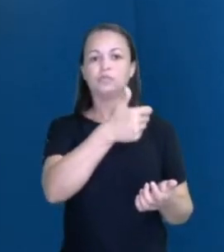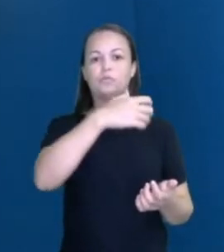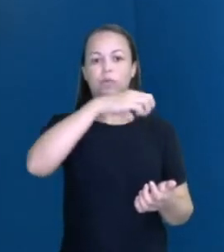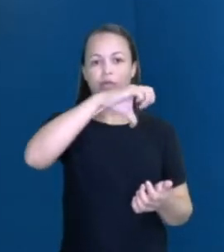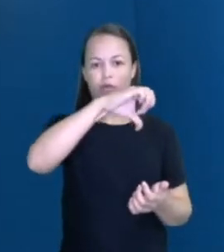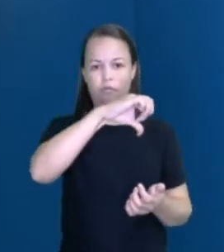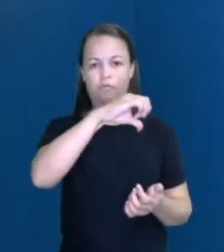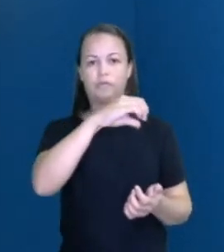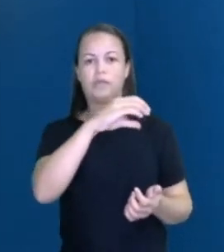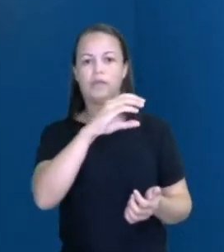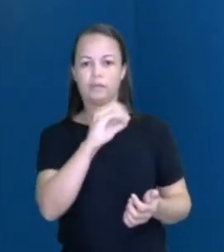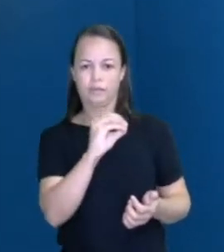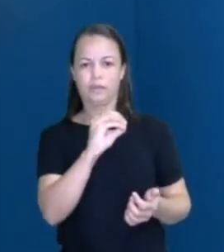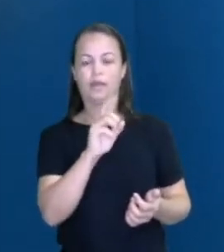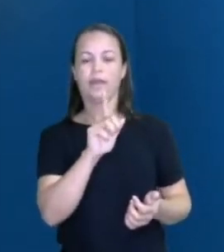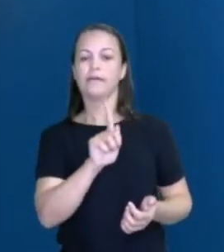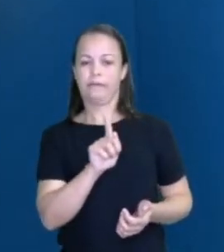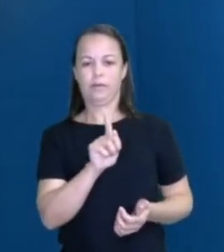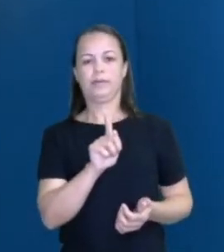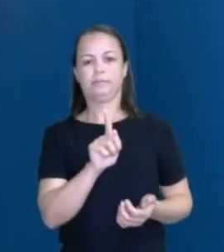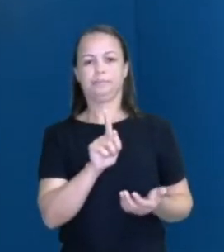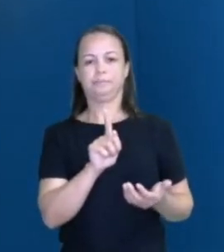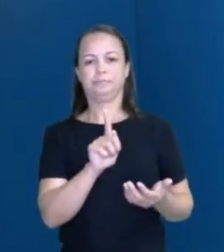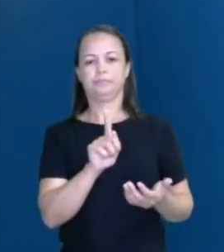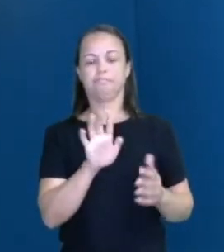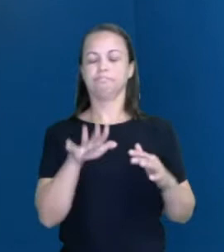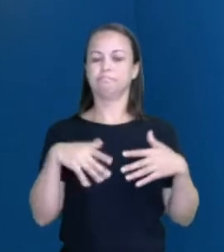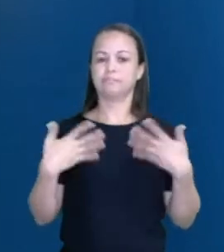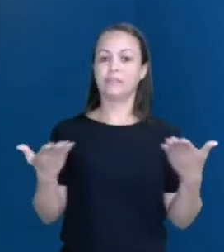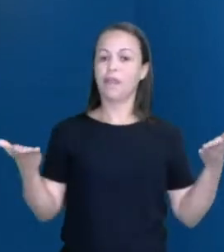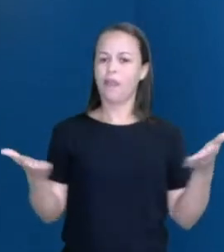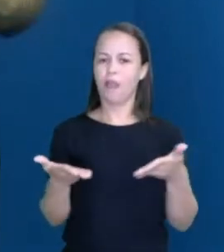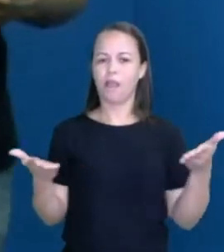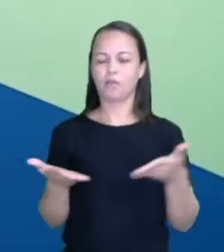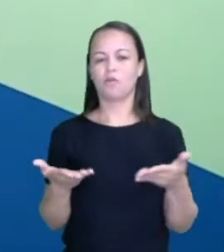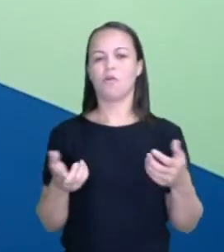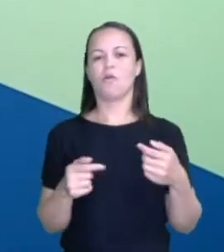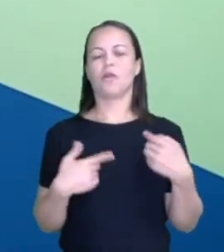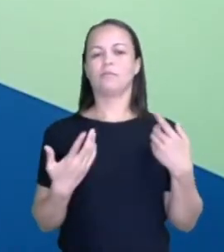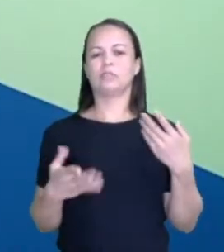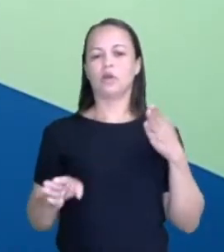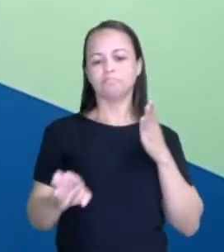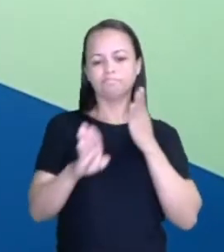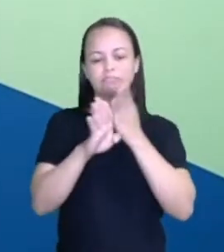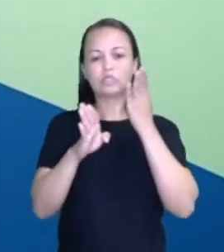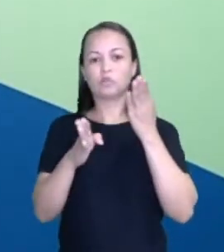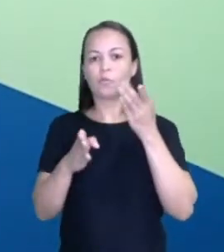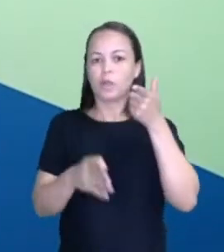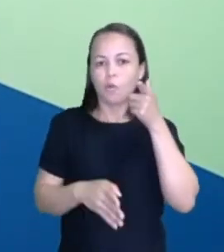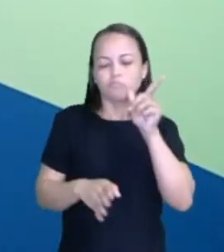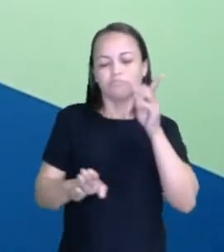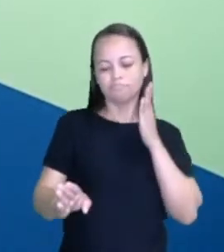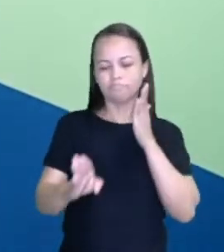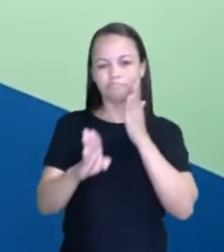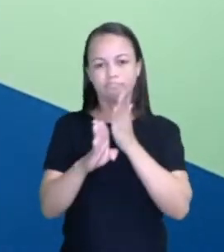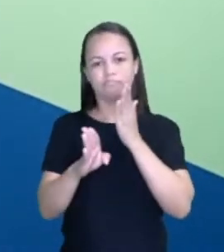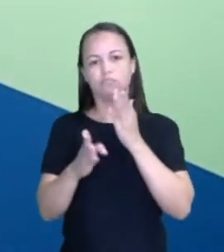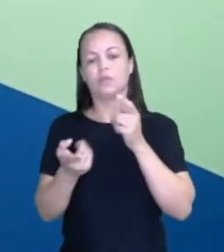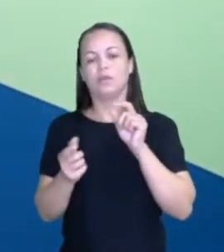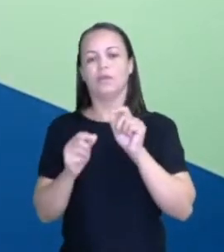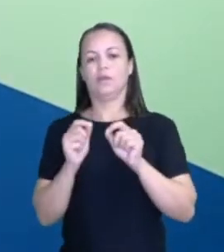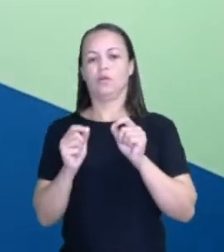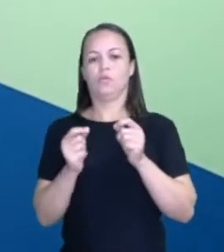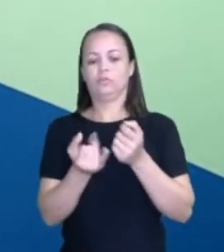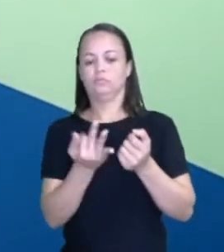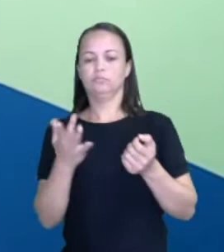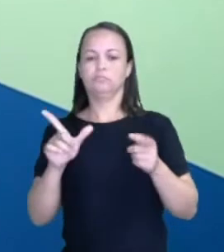190 gramas. Ou seja, agora a gente passou a descobrir, a gente conseguiu descobrir quanto